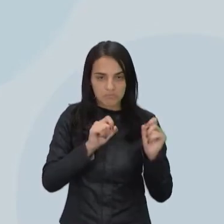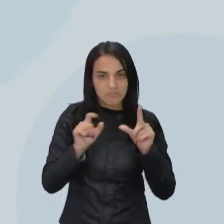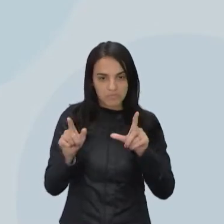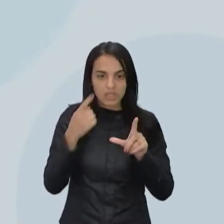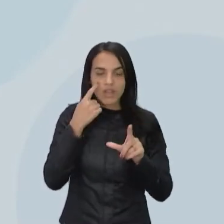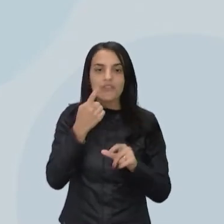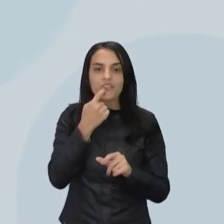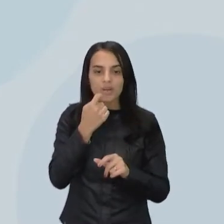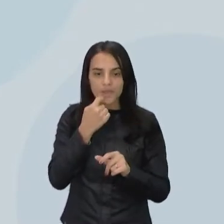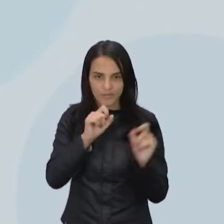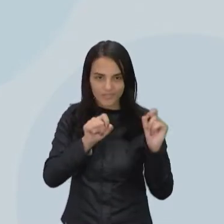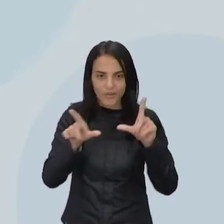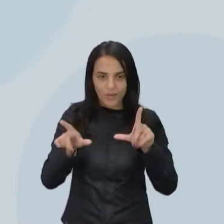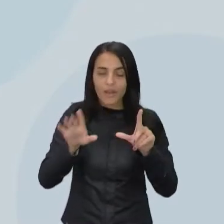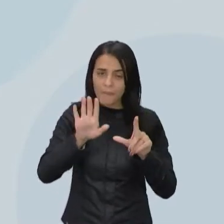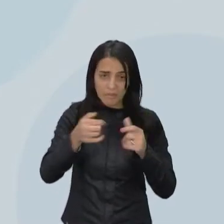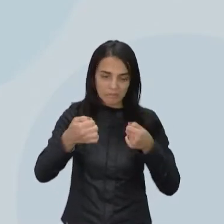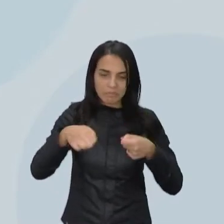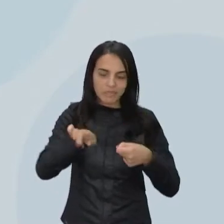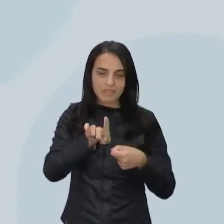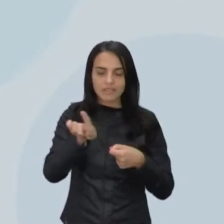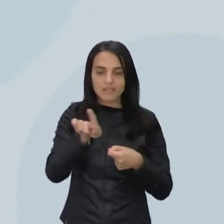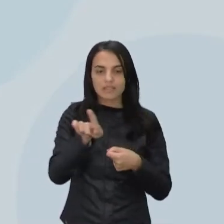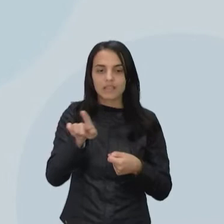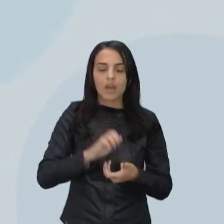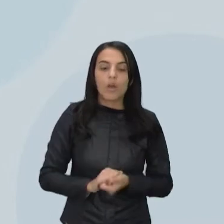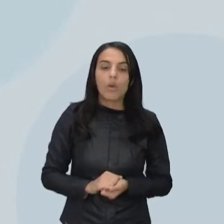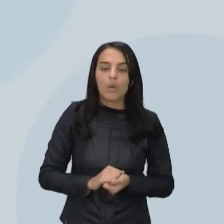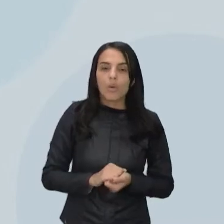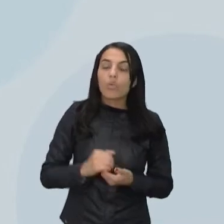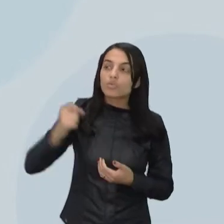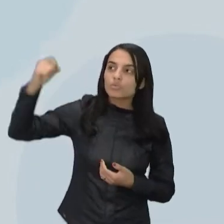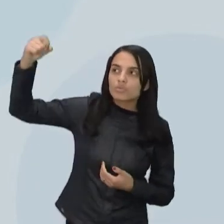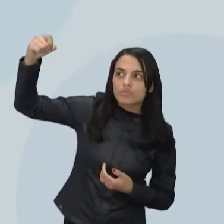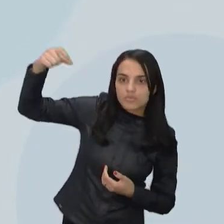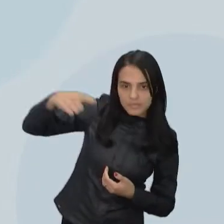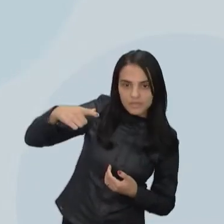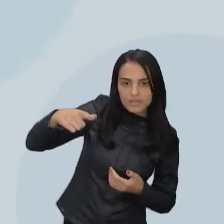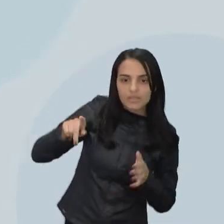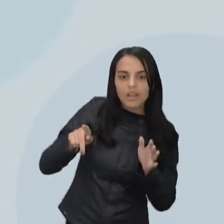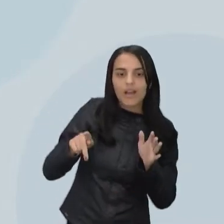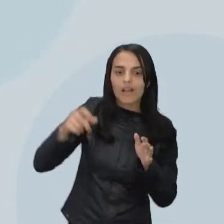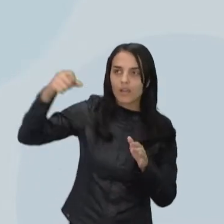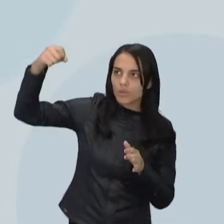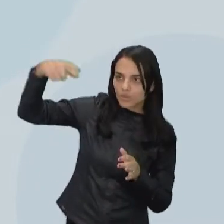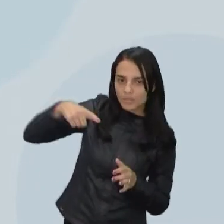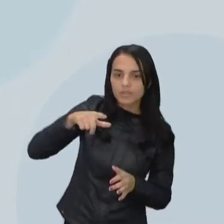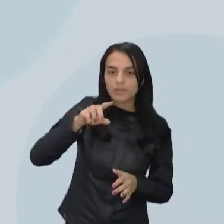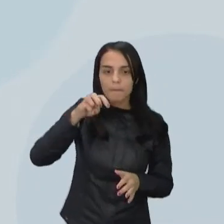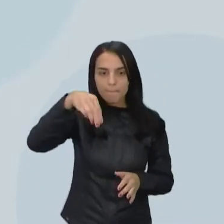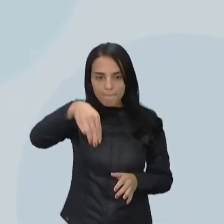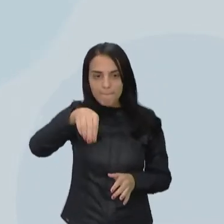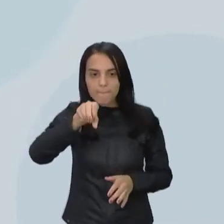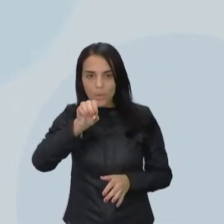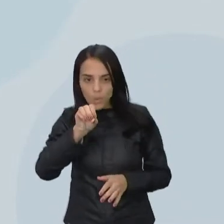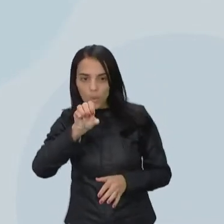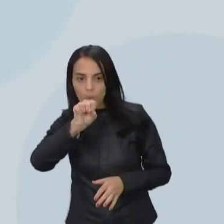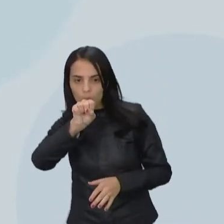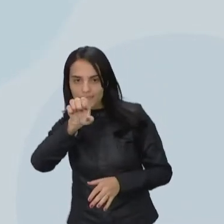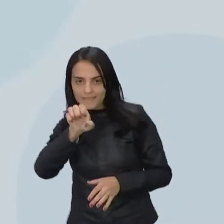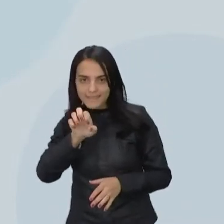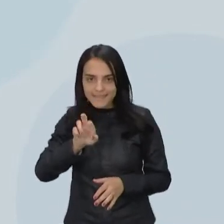em vermelho, mas não precisa, não. O fluxo luminoso de uma lâmpada de Moser, medido e com as